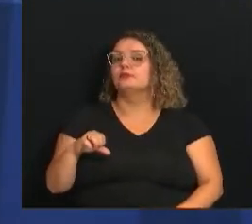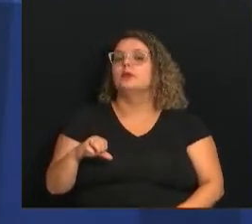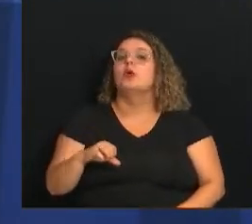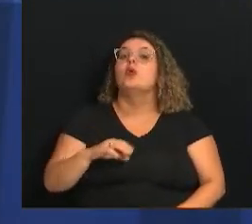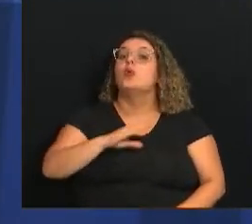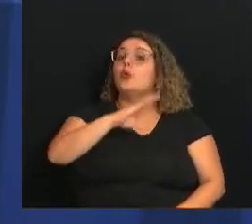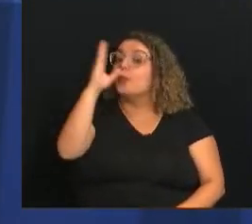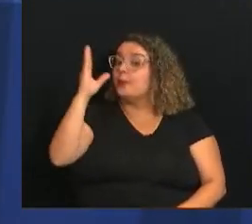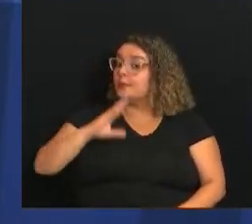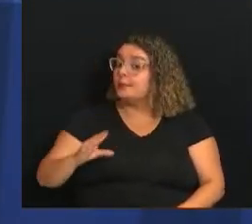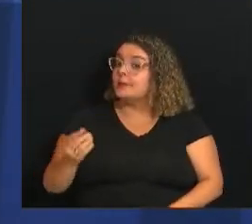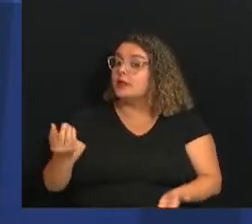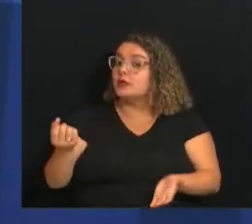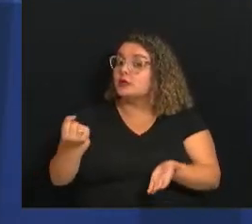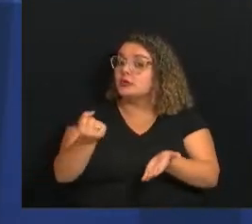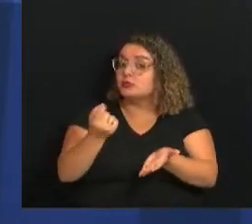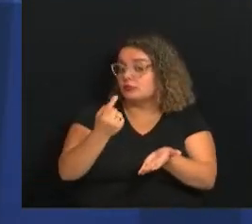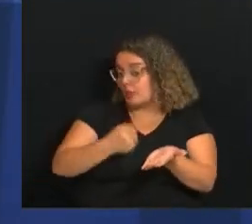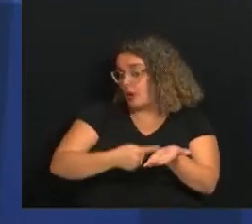neste domingo